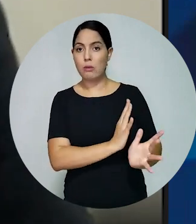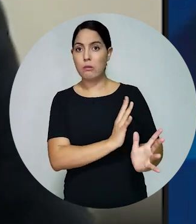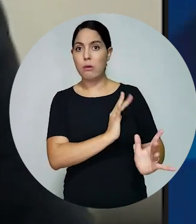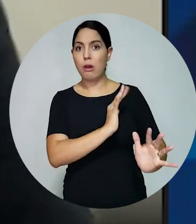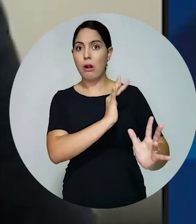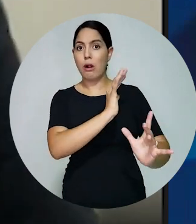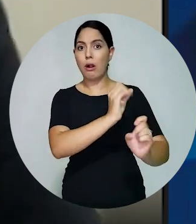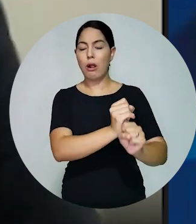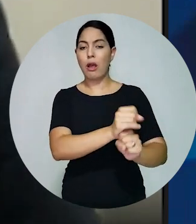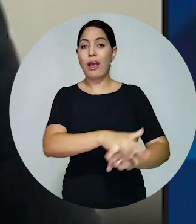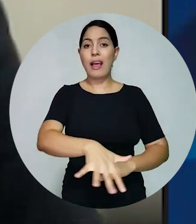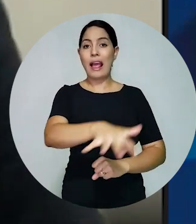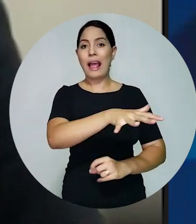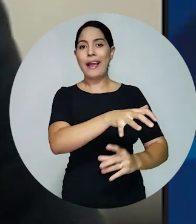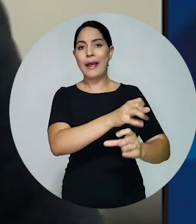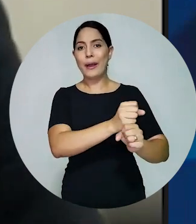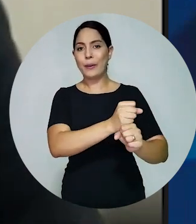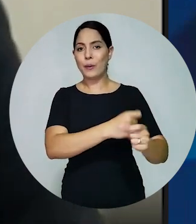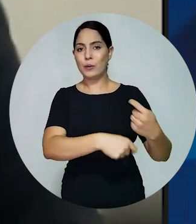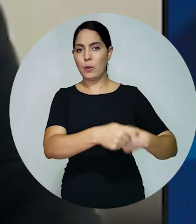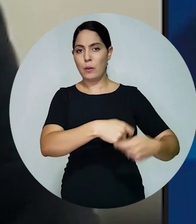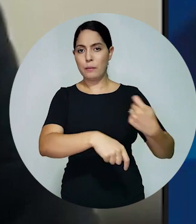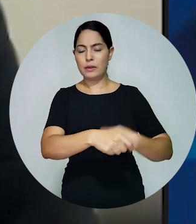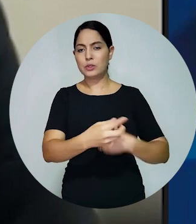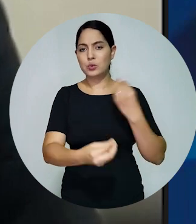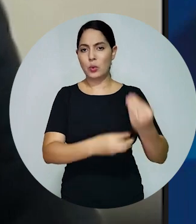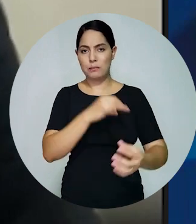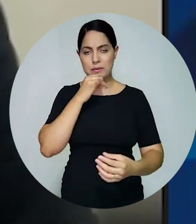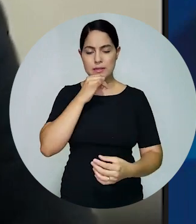também se concentra em determinados setores econômicos.